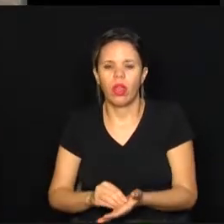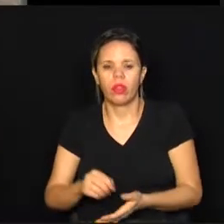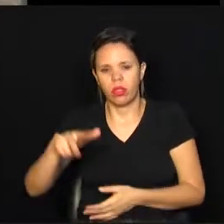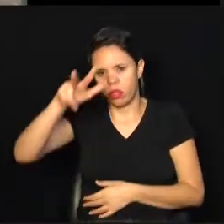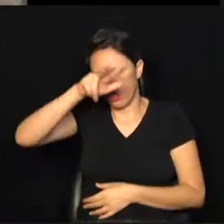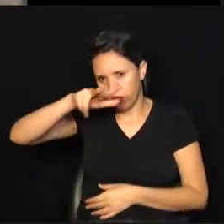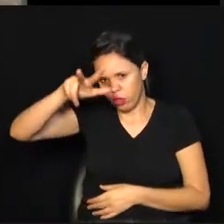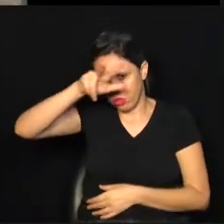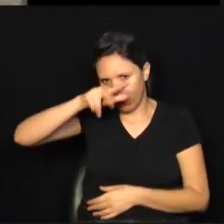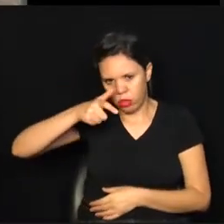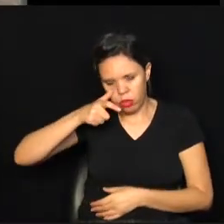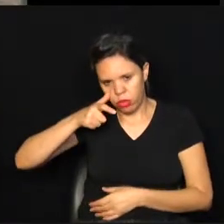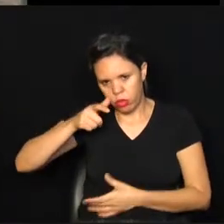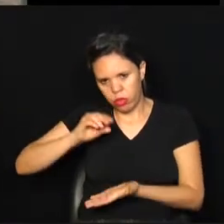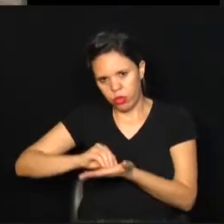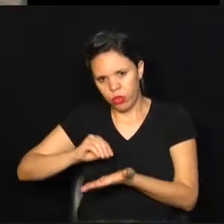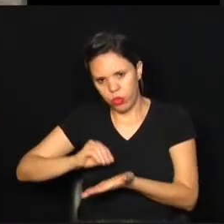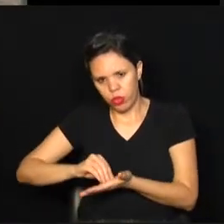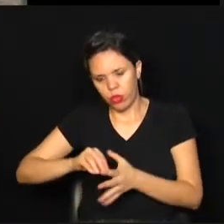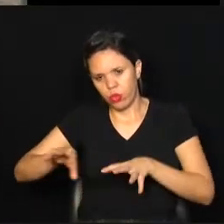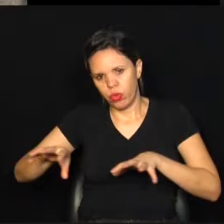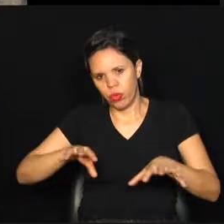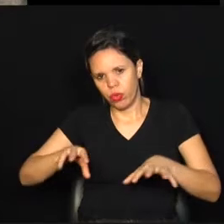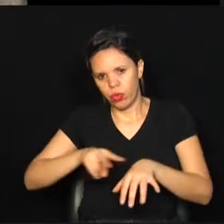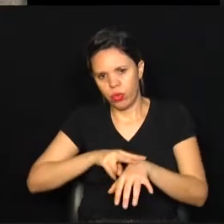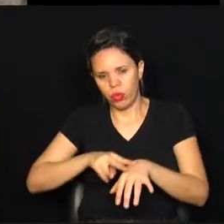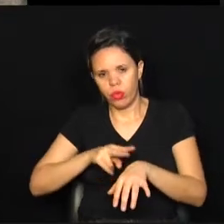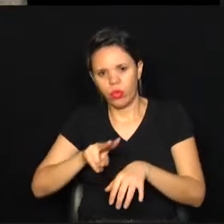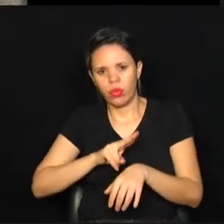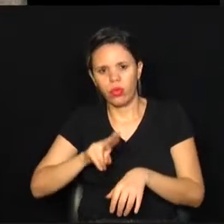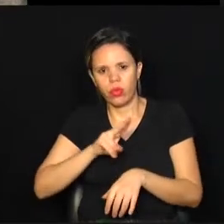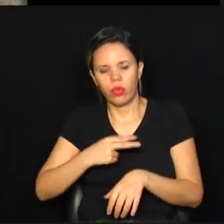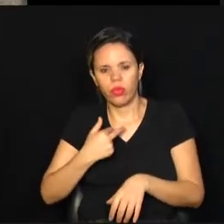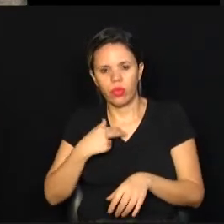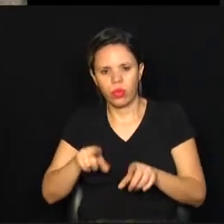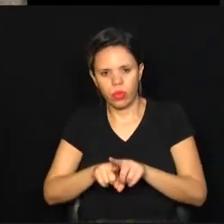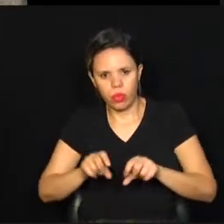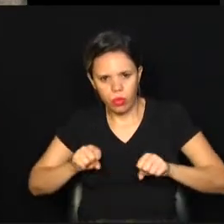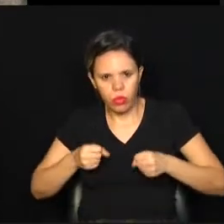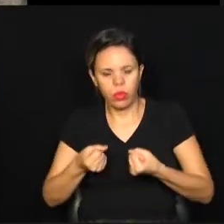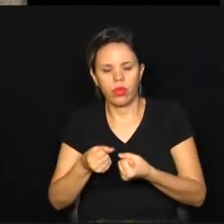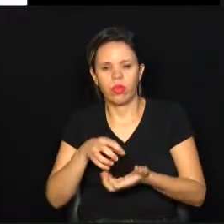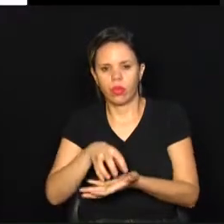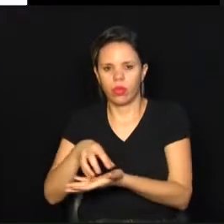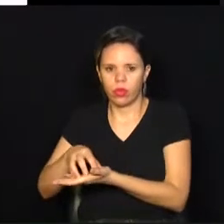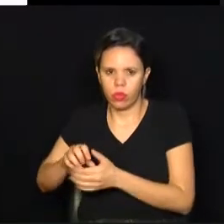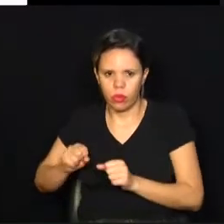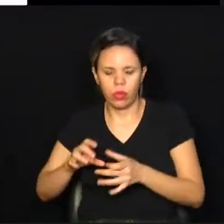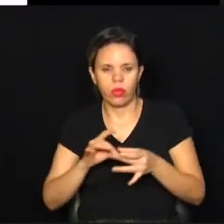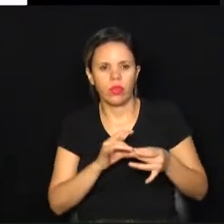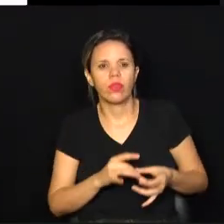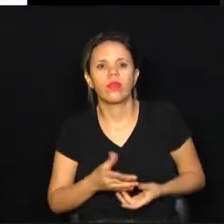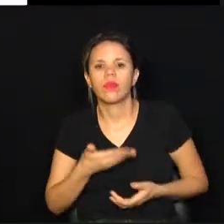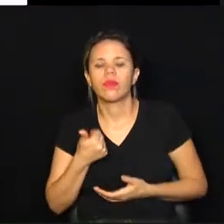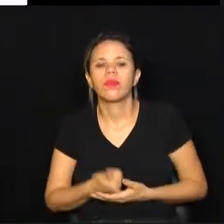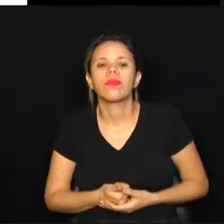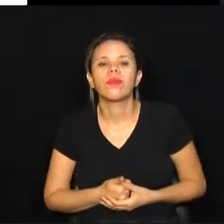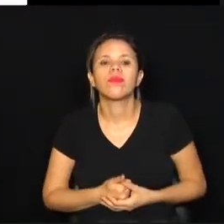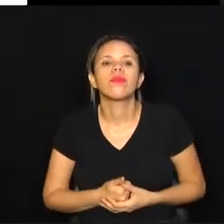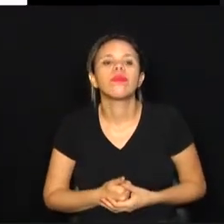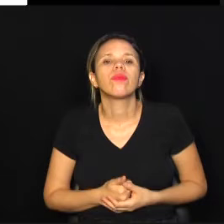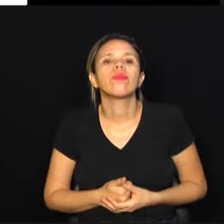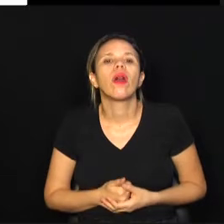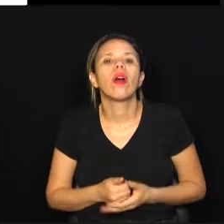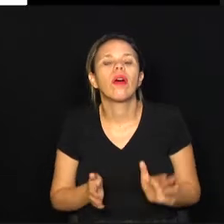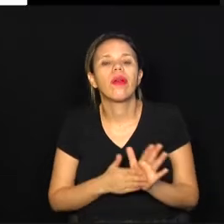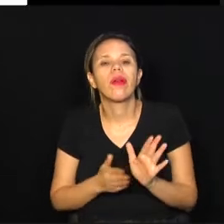mostra esses vazios. Então, ocupar esses vazios é também reforçar essas centralidades. E a gente